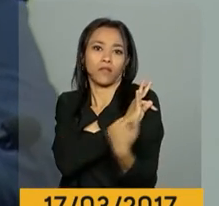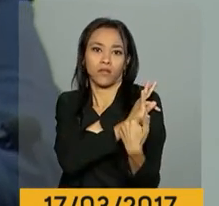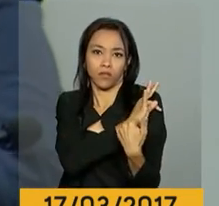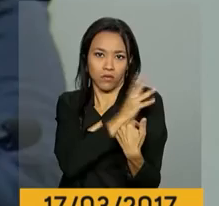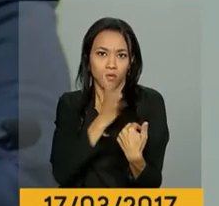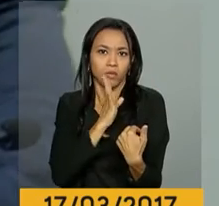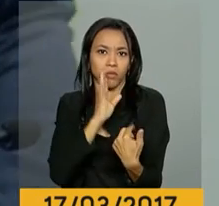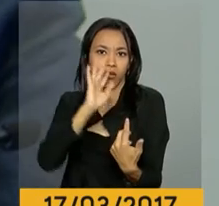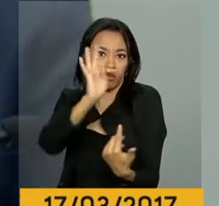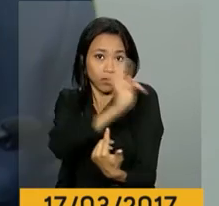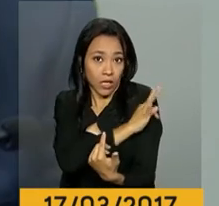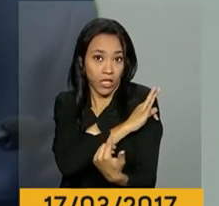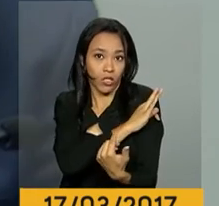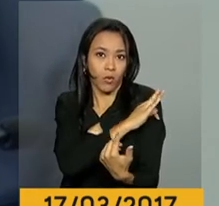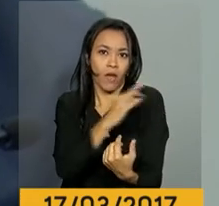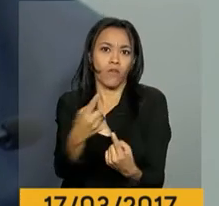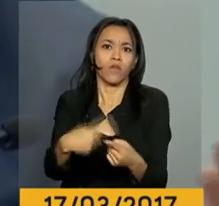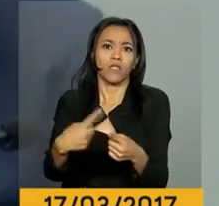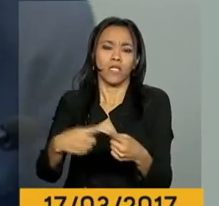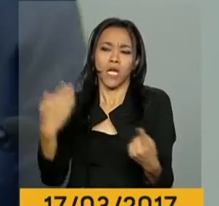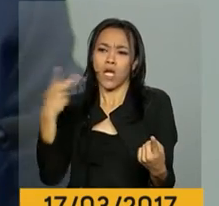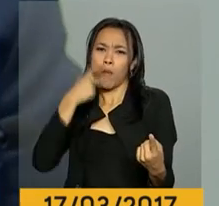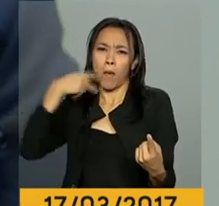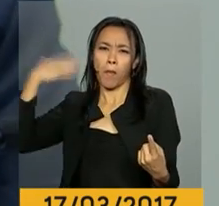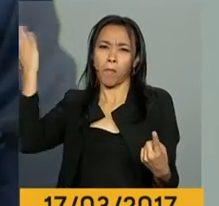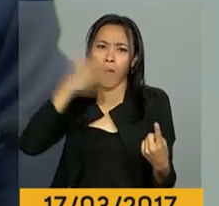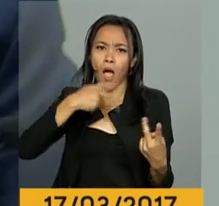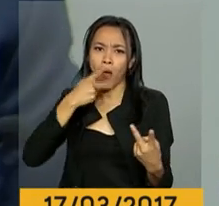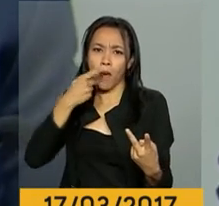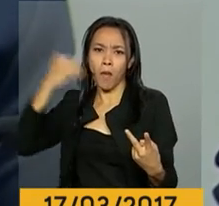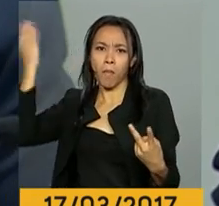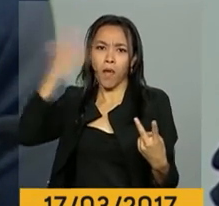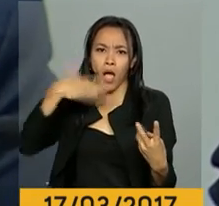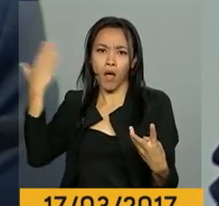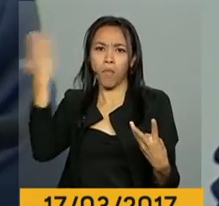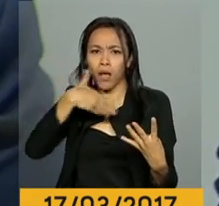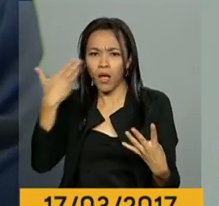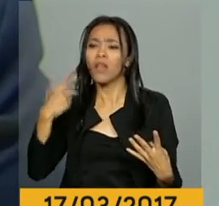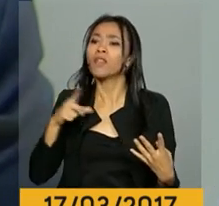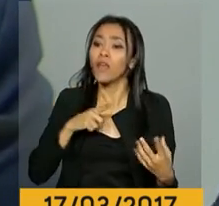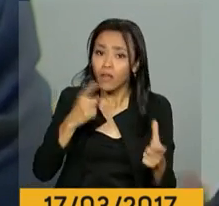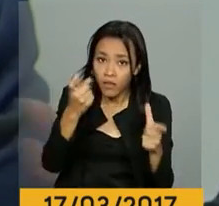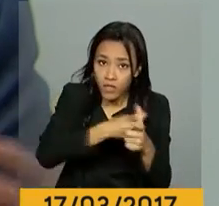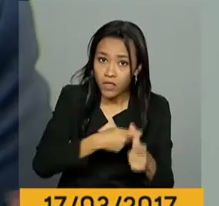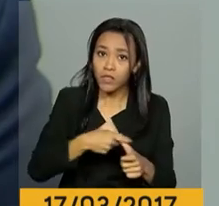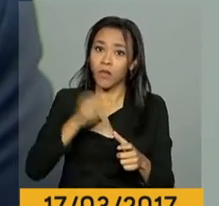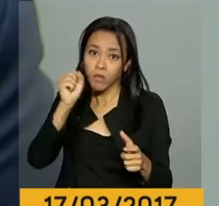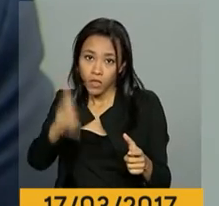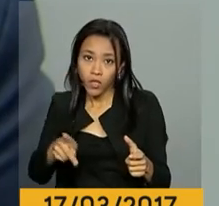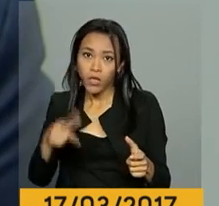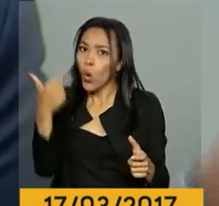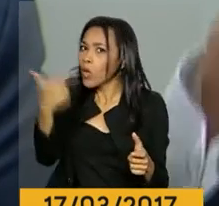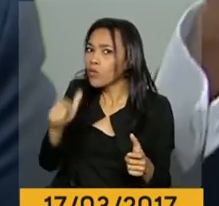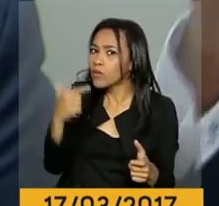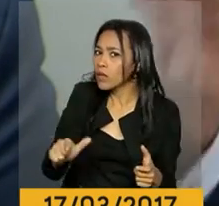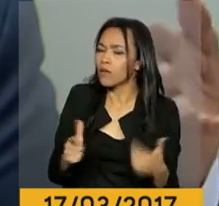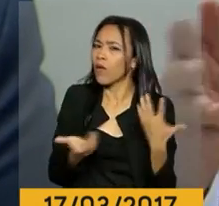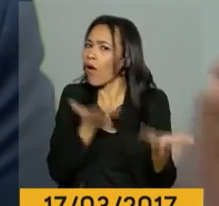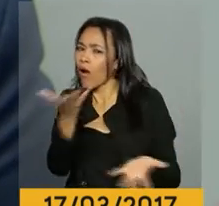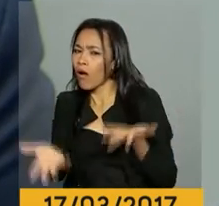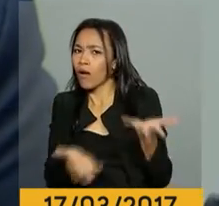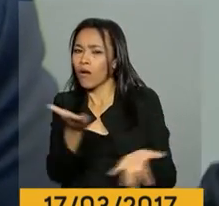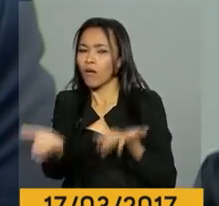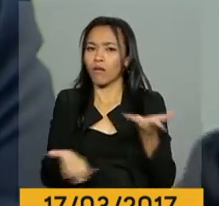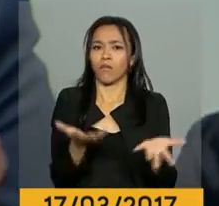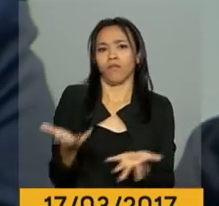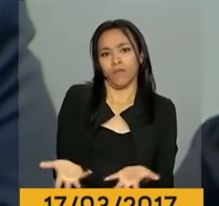é argumentar tecnicamente. Por exemplo, um argumento técnico: há ou não há déficit da Previdência? se me evidenciarem, se nos evidenciarem